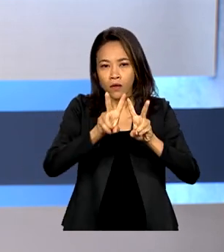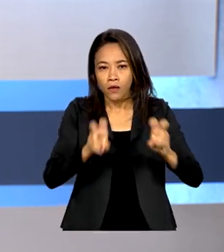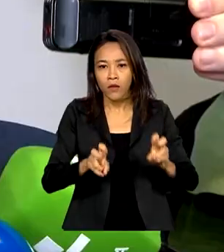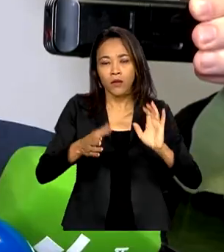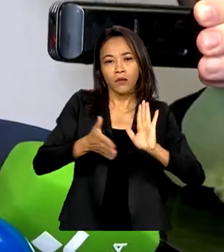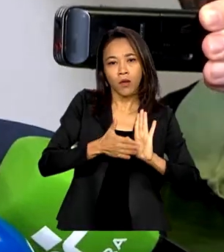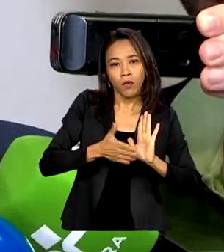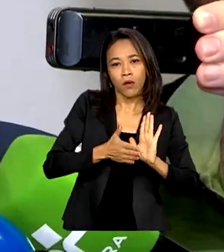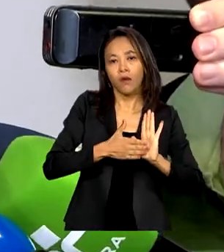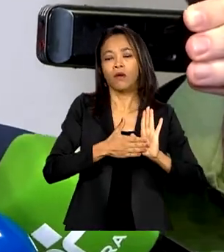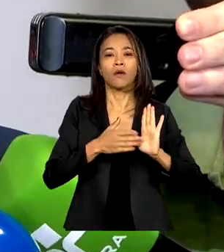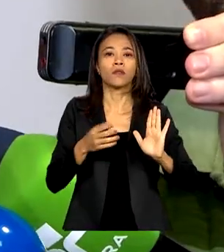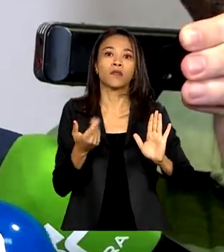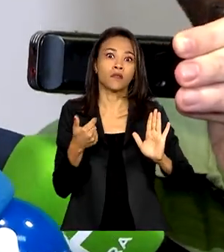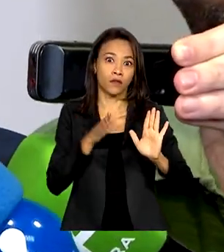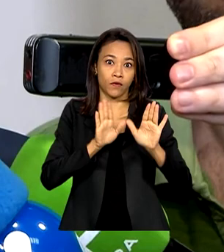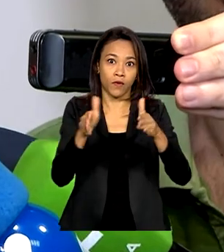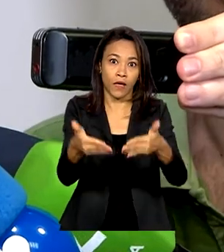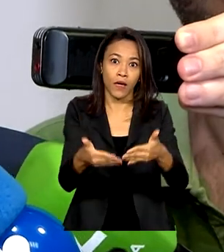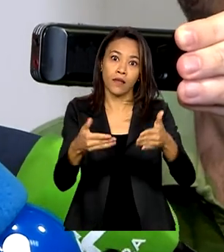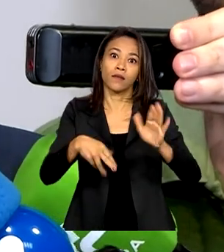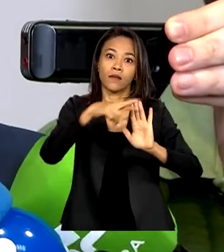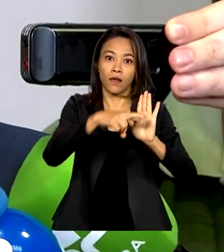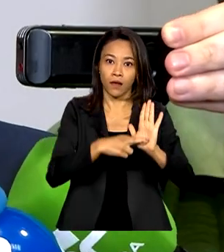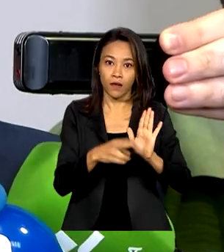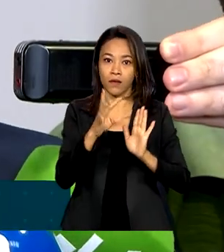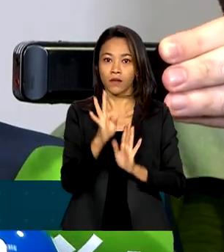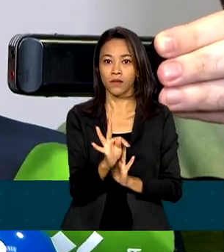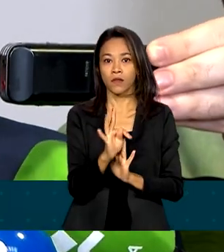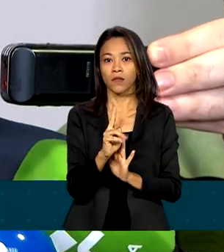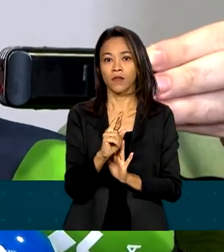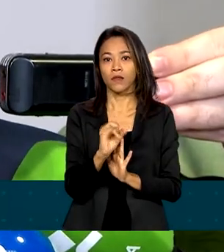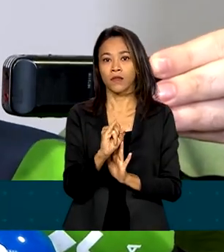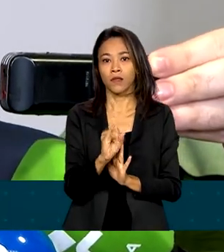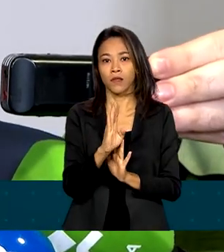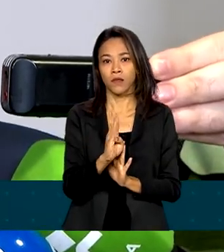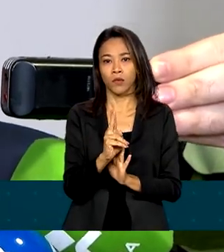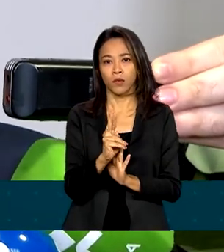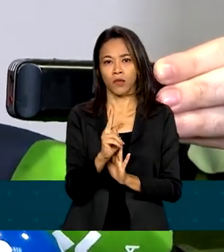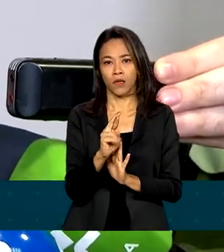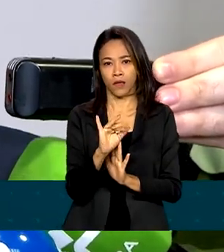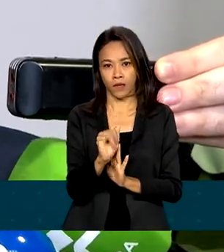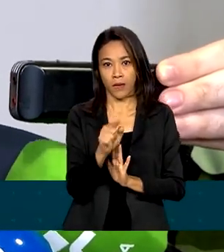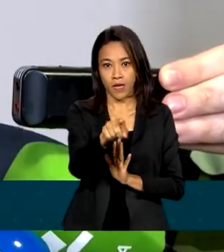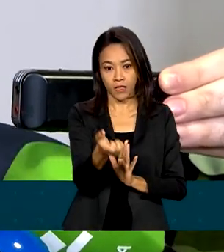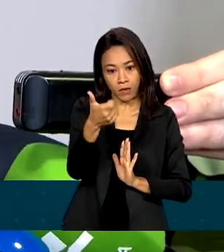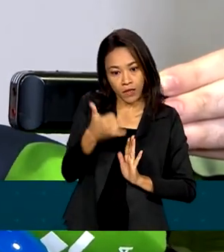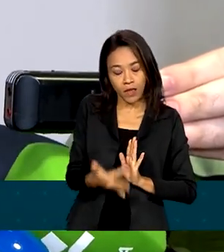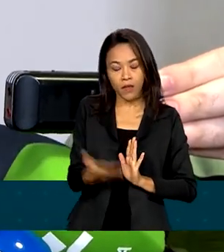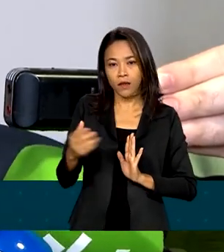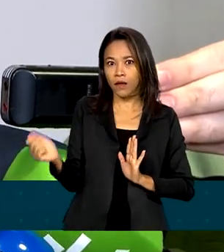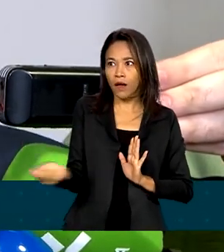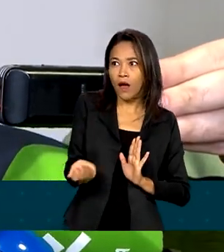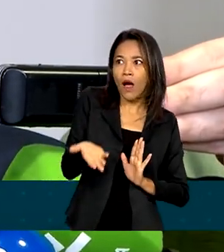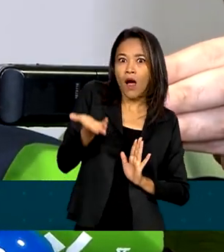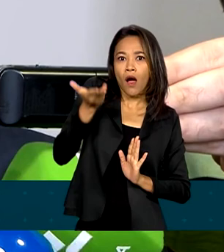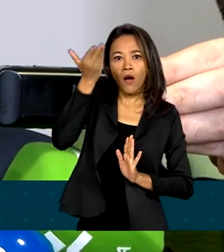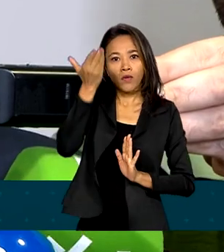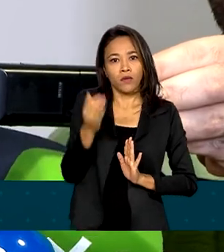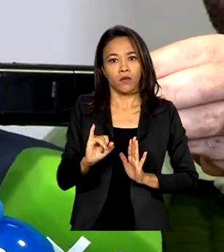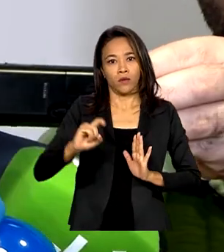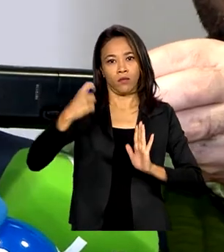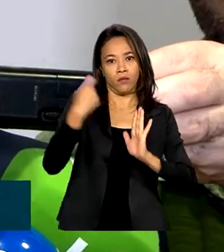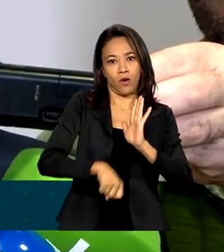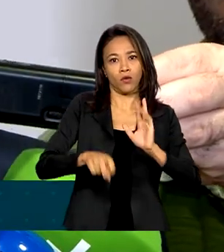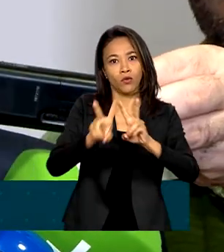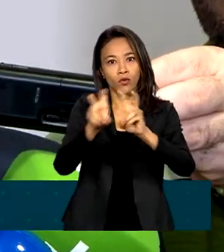tributária. O imposto sobre consumo no Brasil é muito alto em se tratando de bens manufaturados.